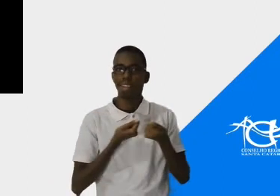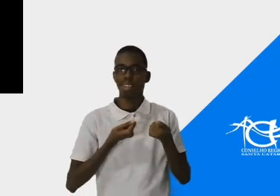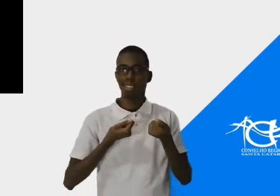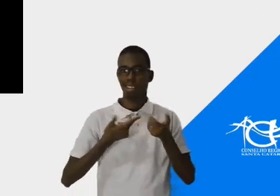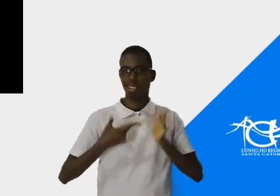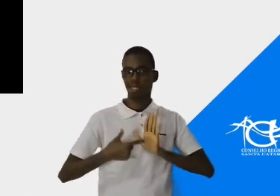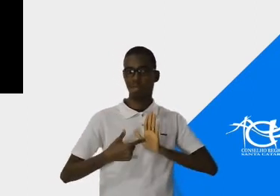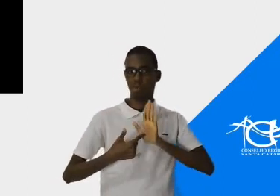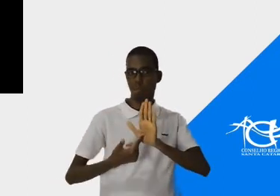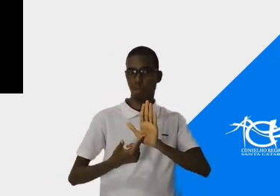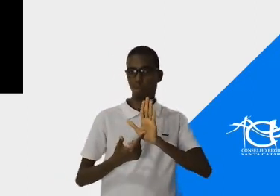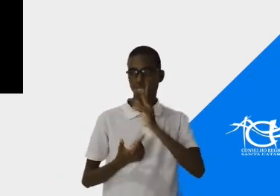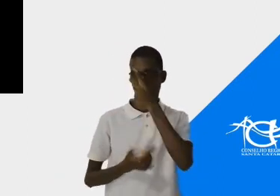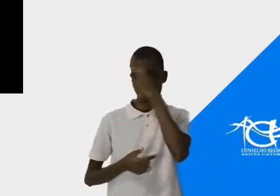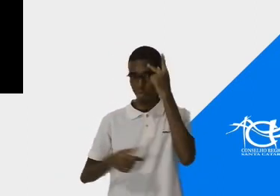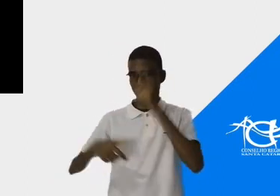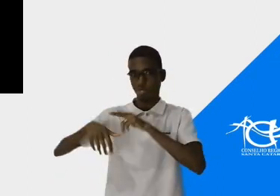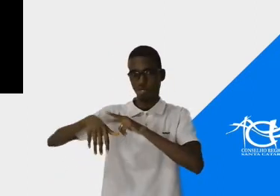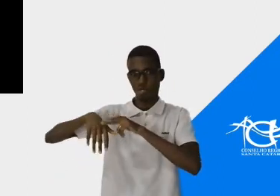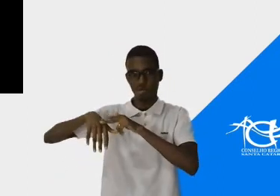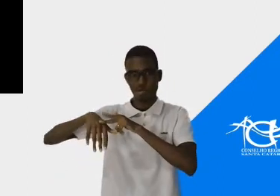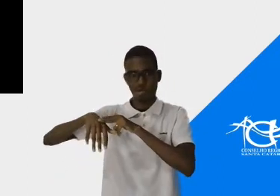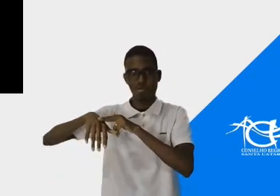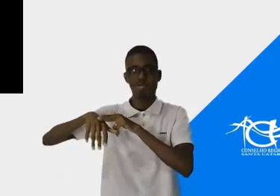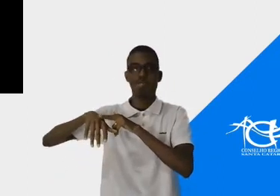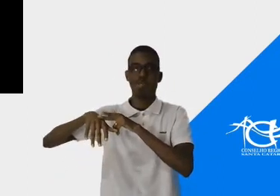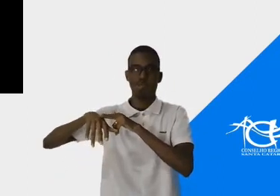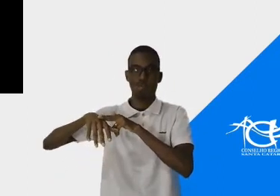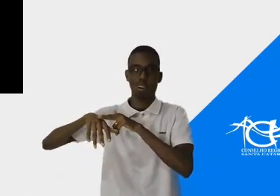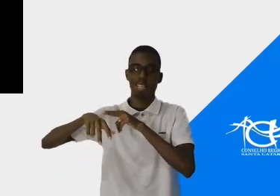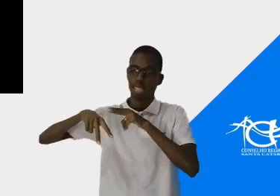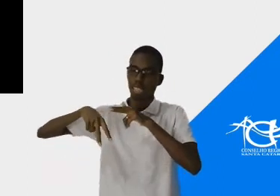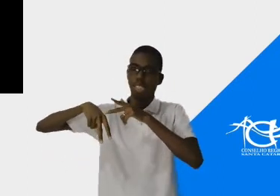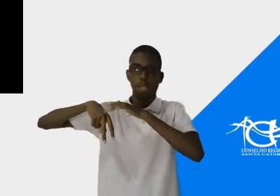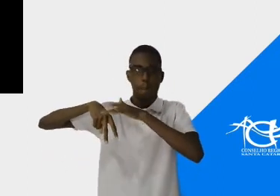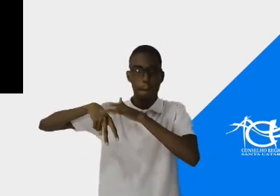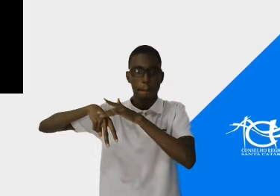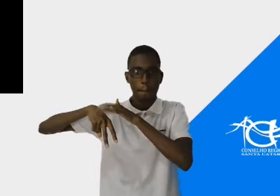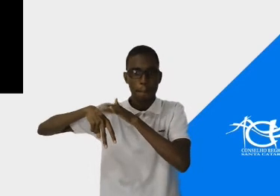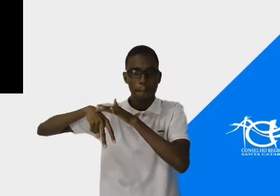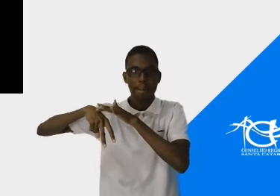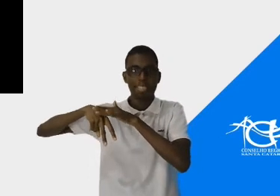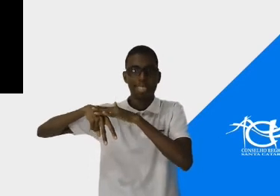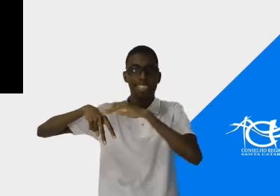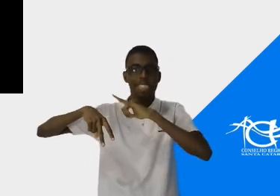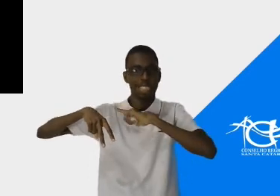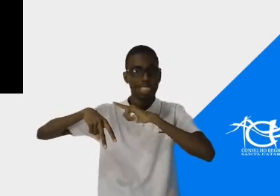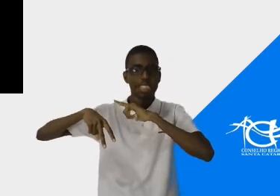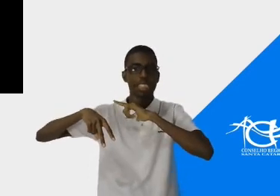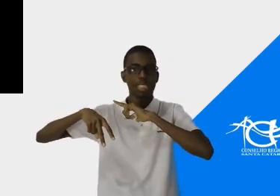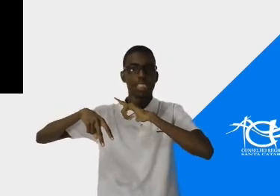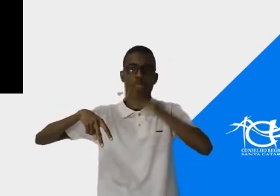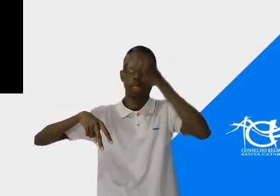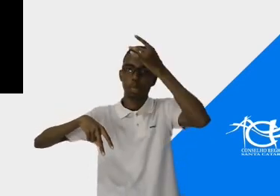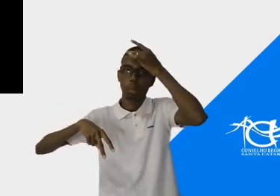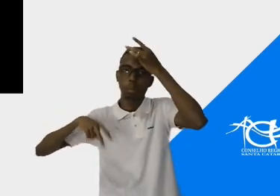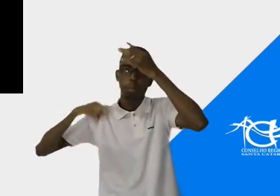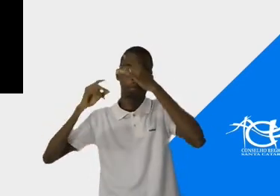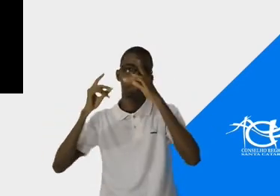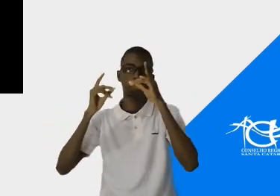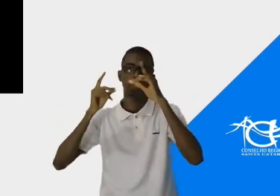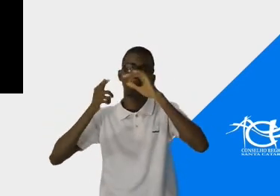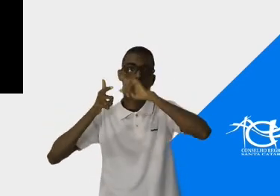transtornos mentais e neurológicos. Aqui a gente vê uma neuroimagem que eu